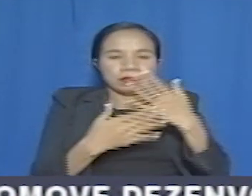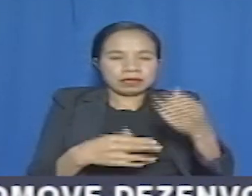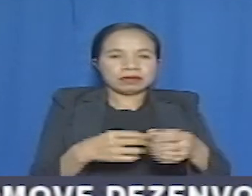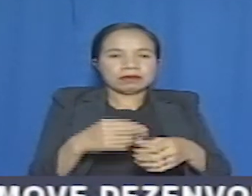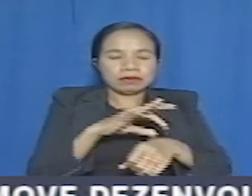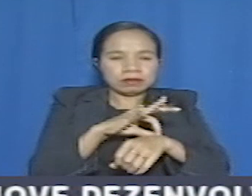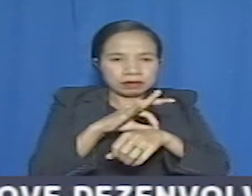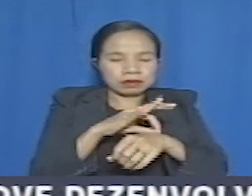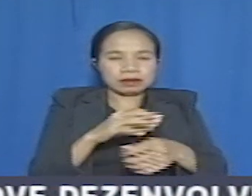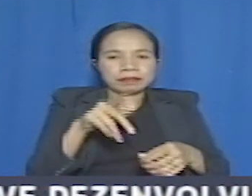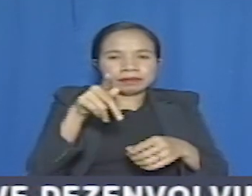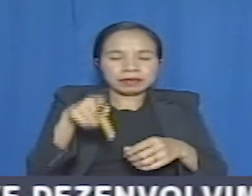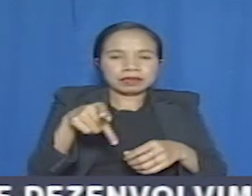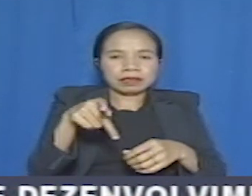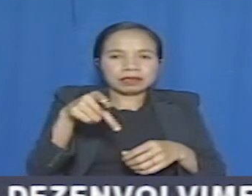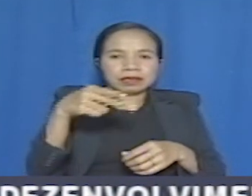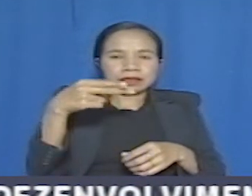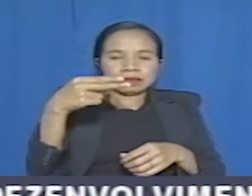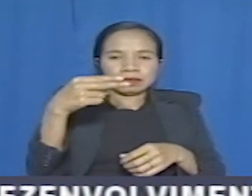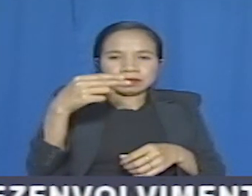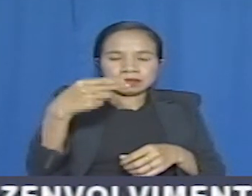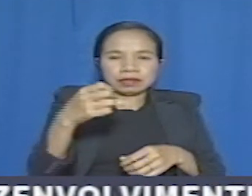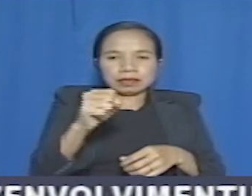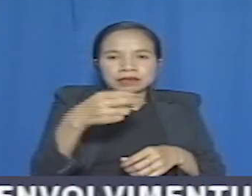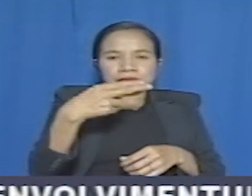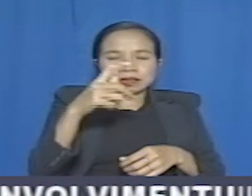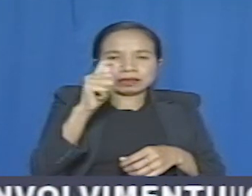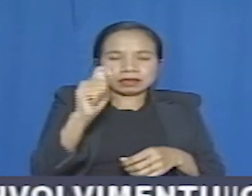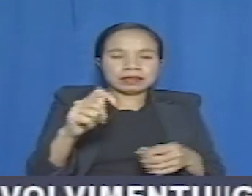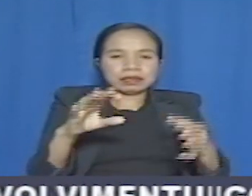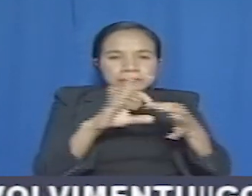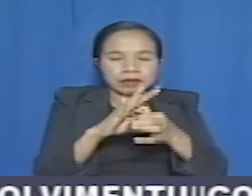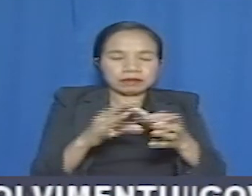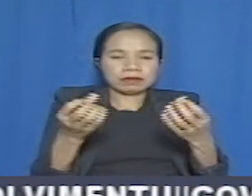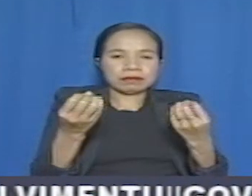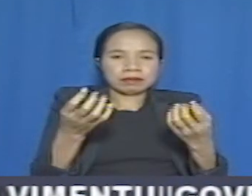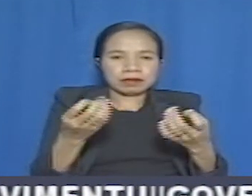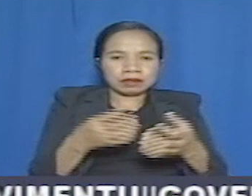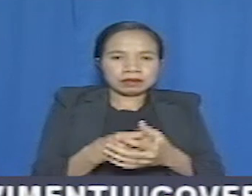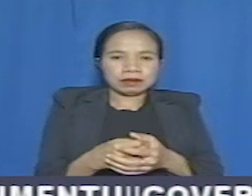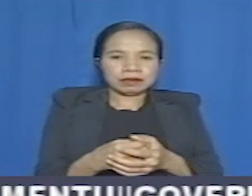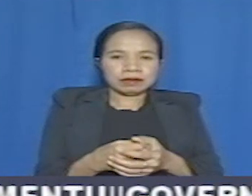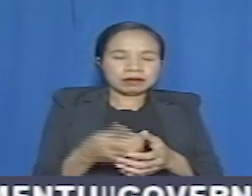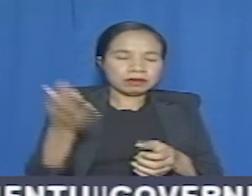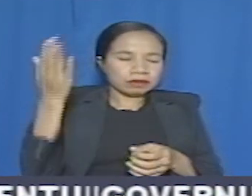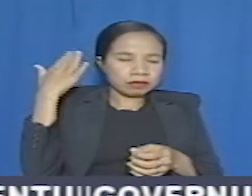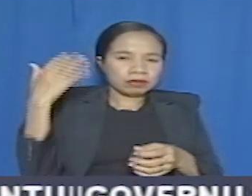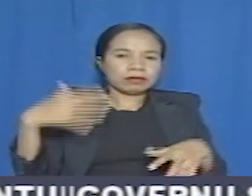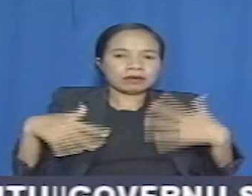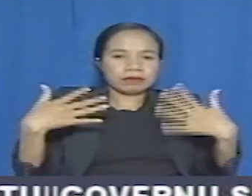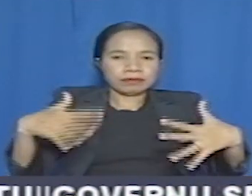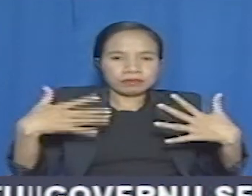Y si hace, tiene miembros para, nos falta señalar. Uno y a